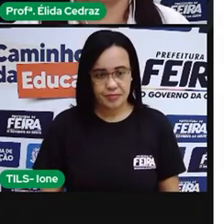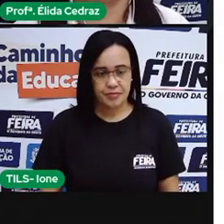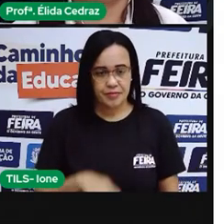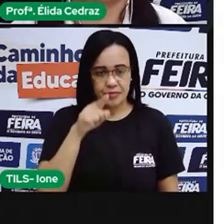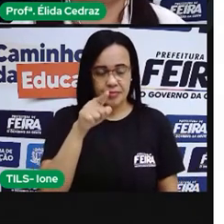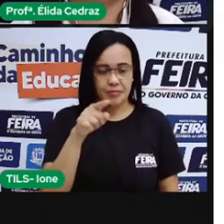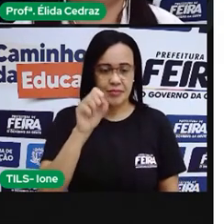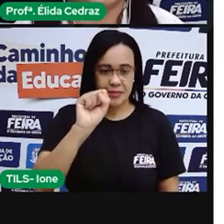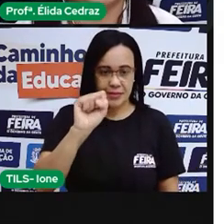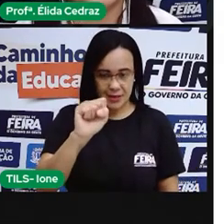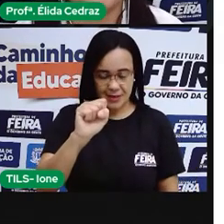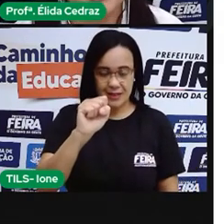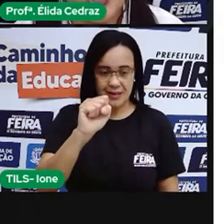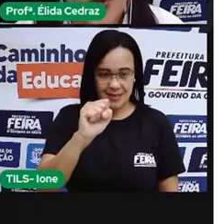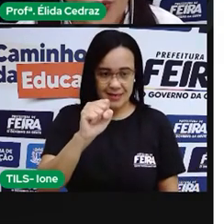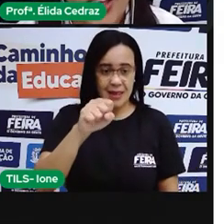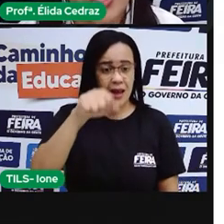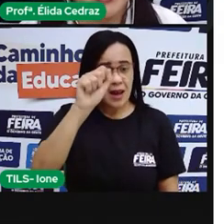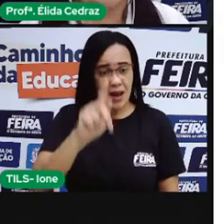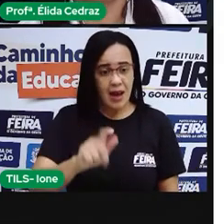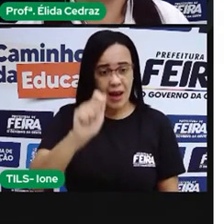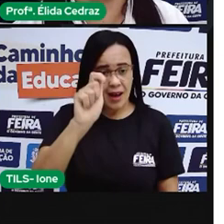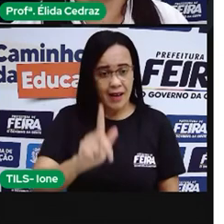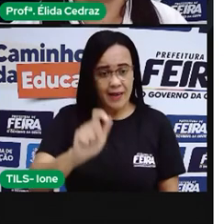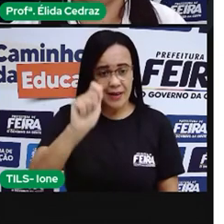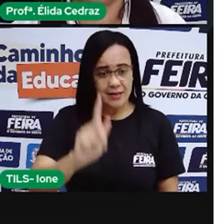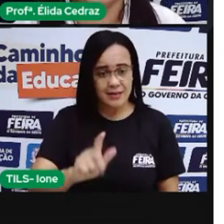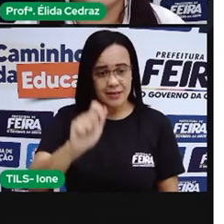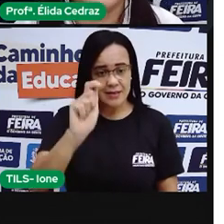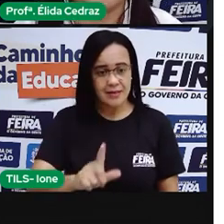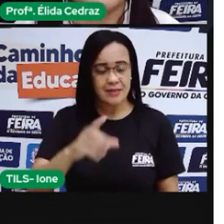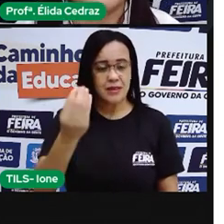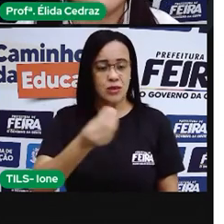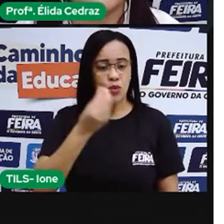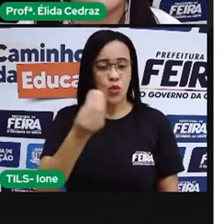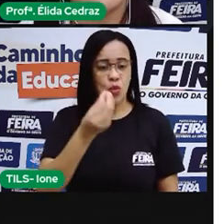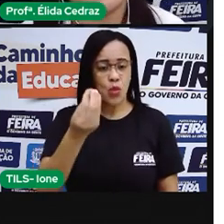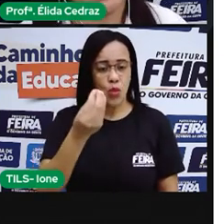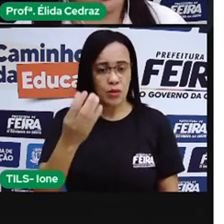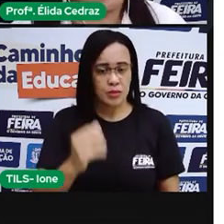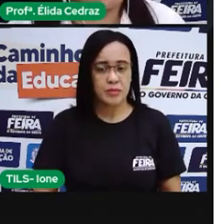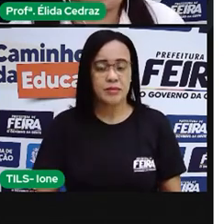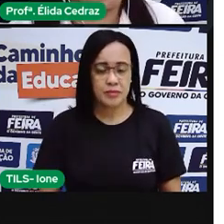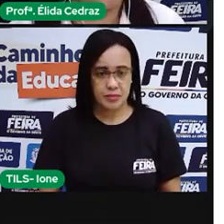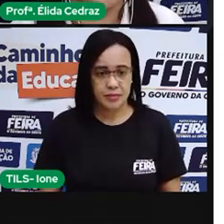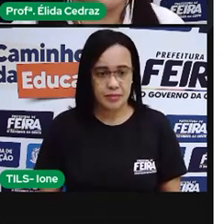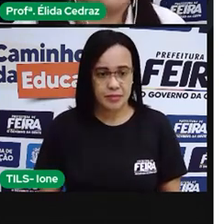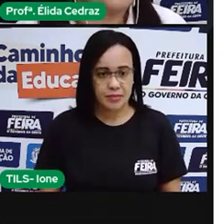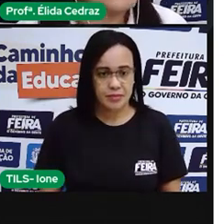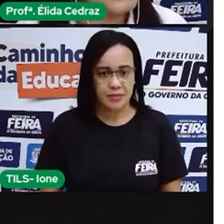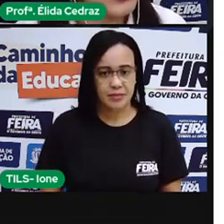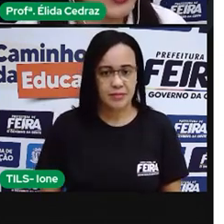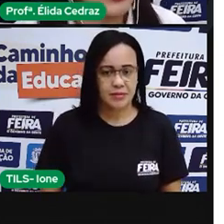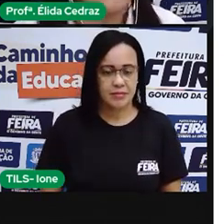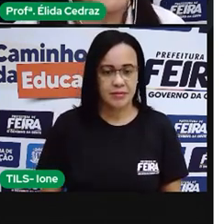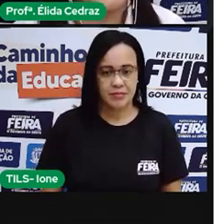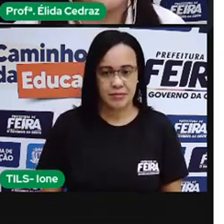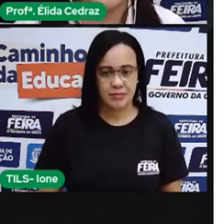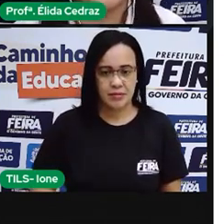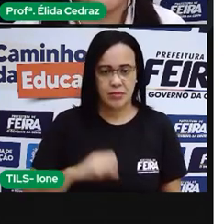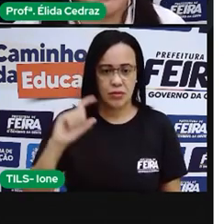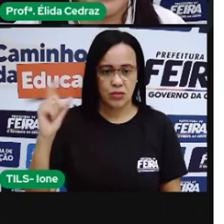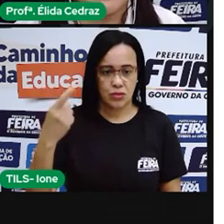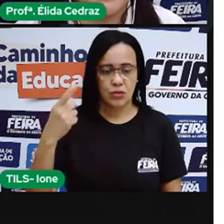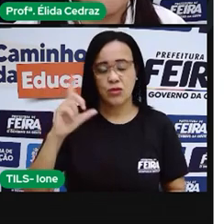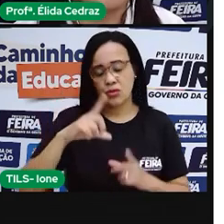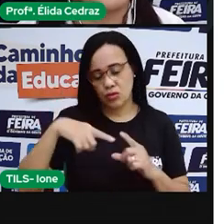Desejo a você o que há de melhor. A minha para não se sentir só. O sol, a lua